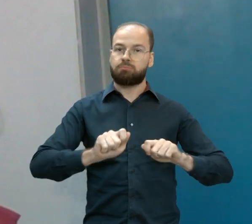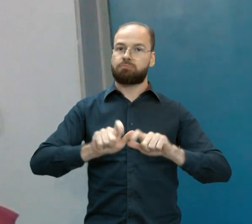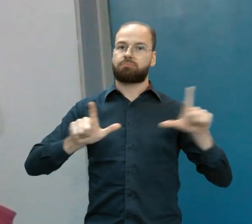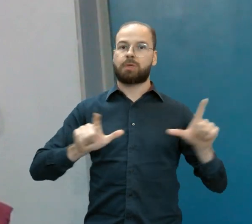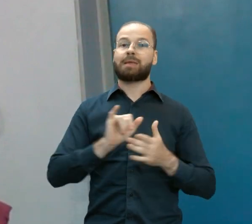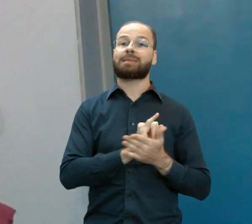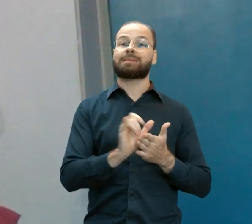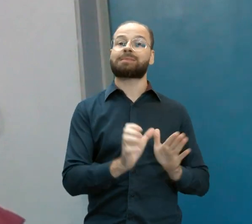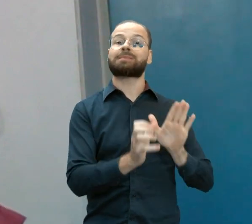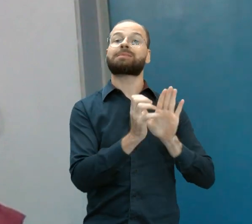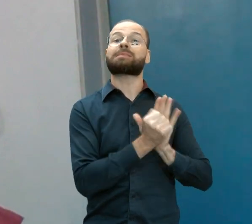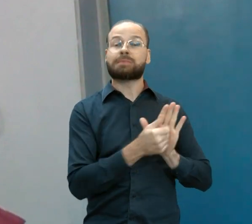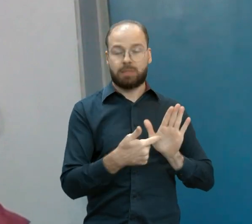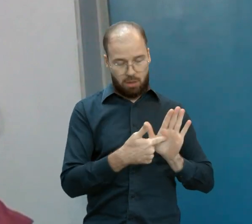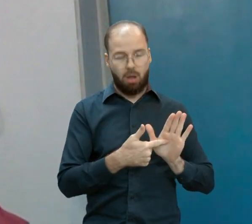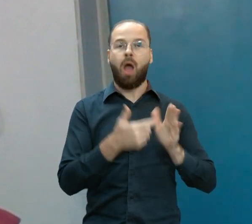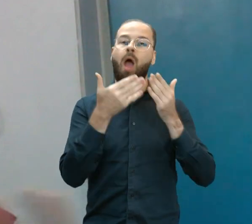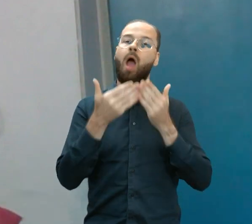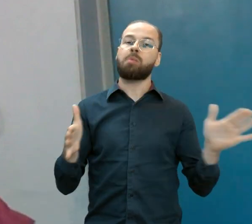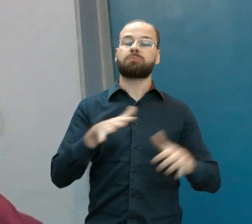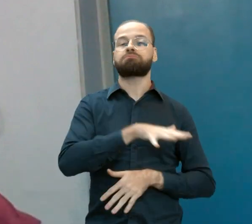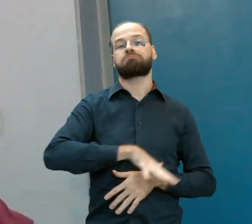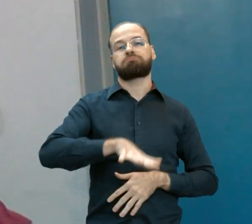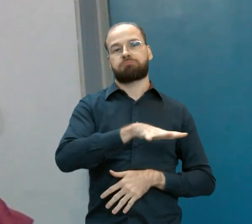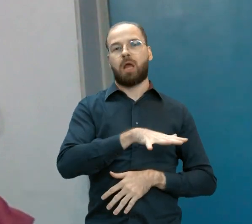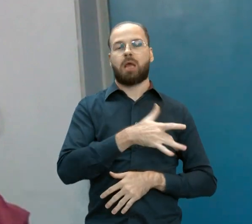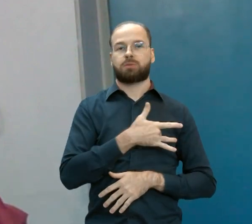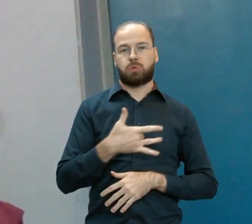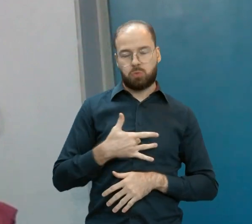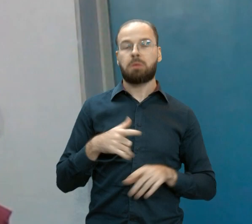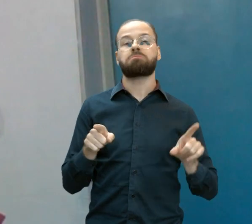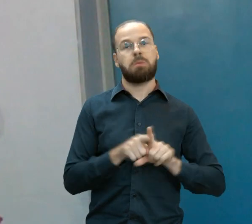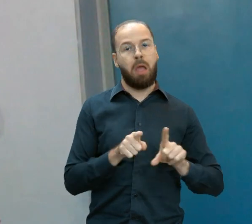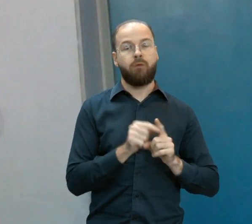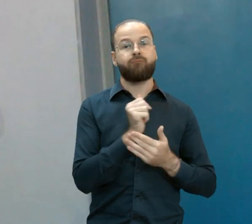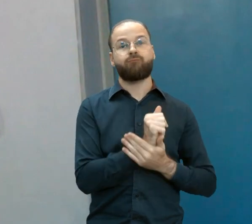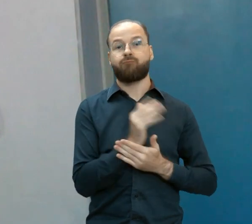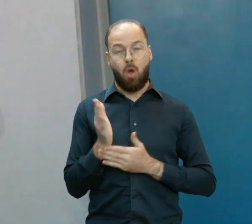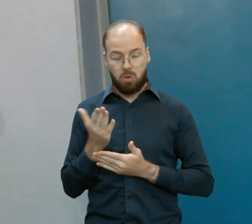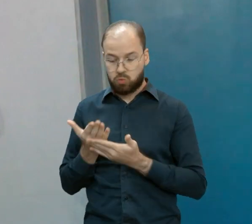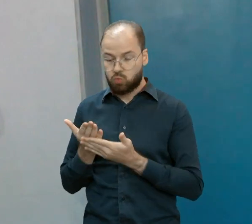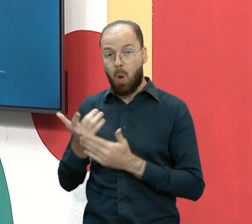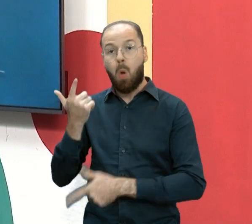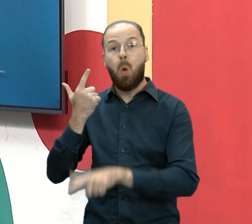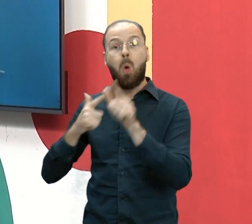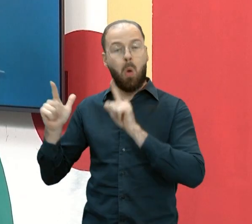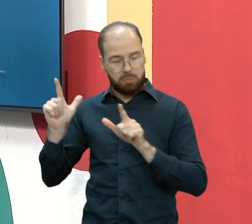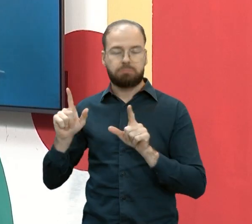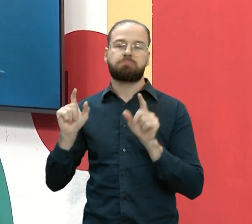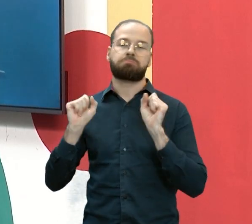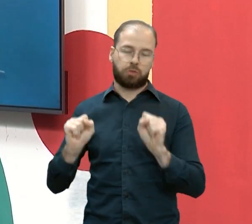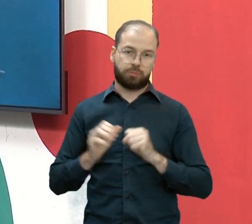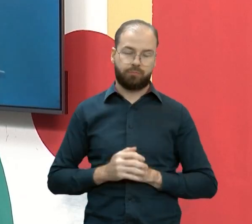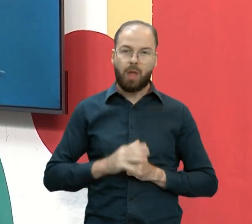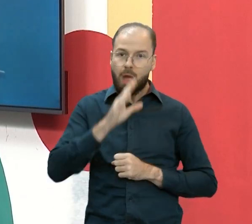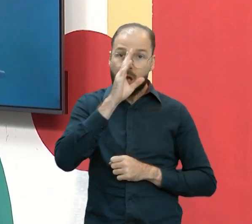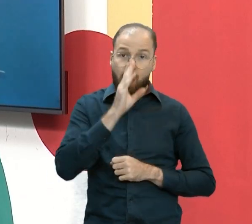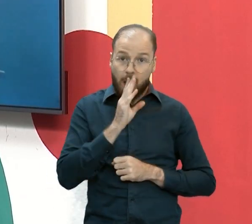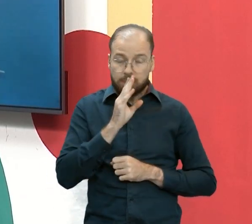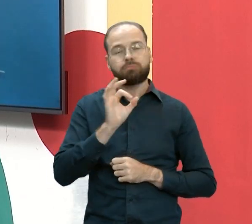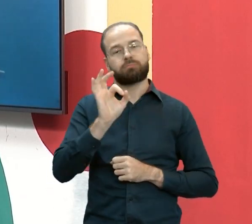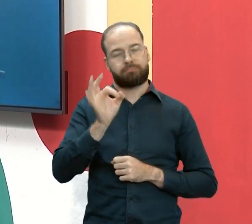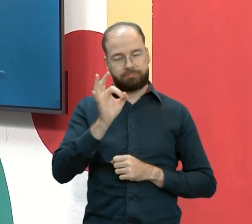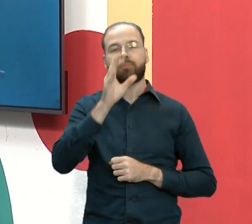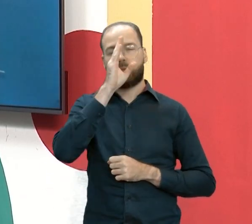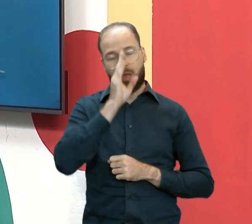tanto para estudantes da área da saúde, quanto para estudantes que não são da área da saúde também. É gratuito? É gratuito.